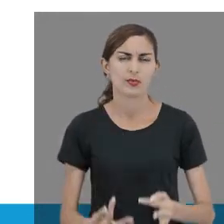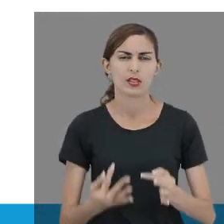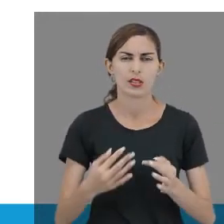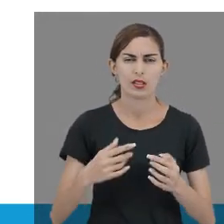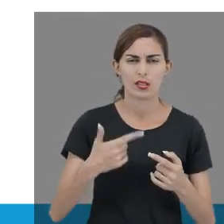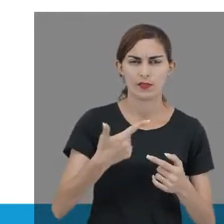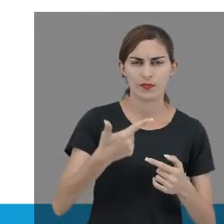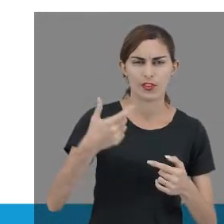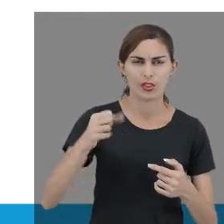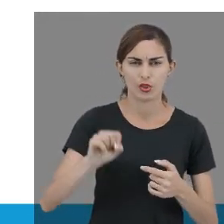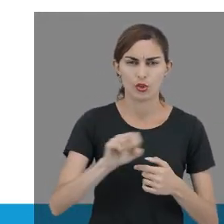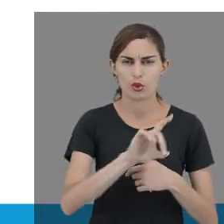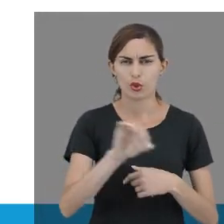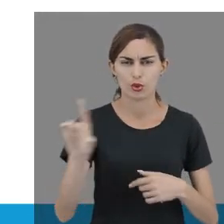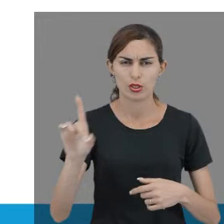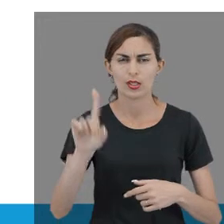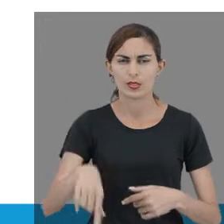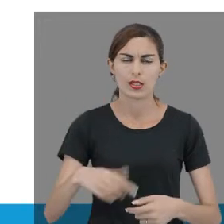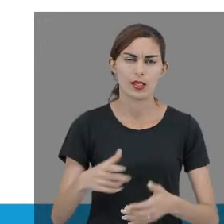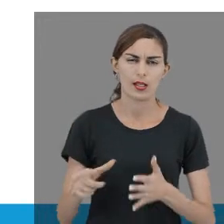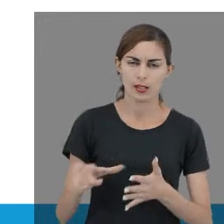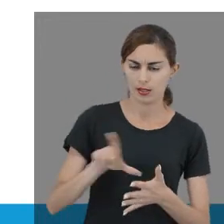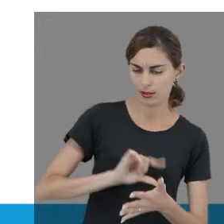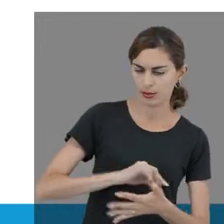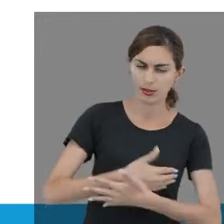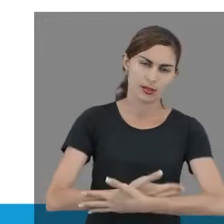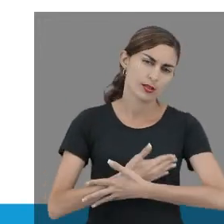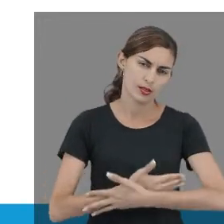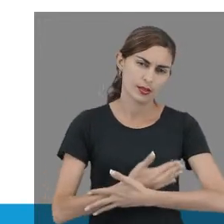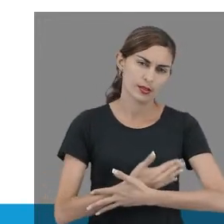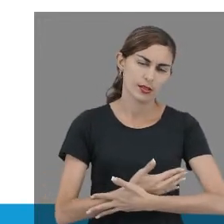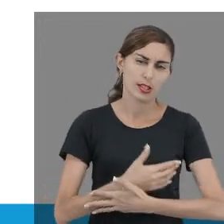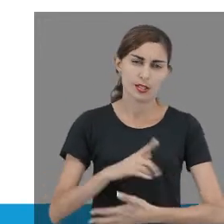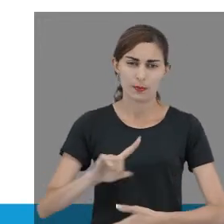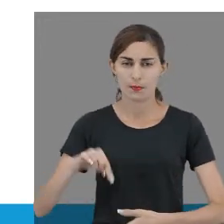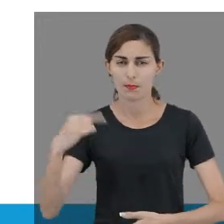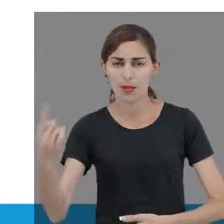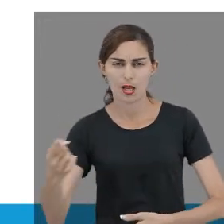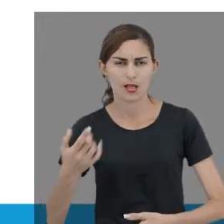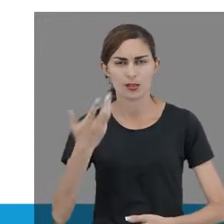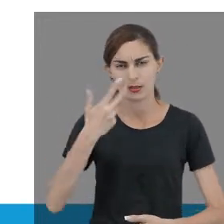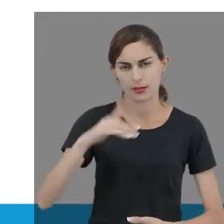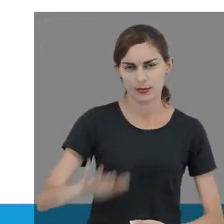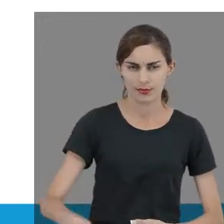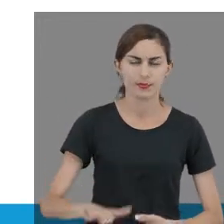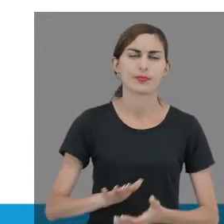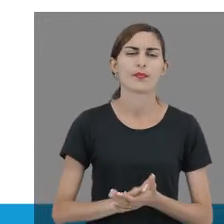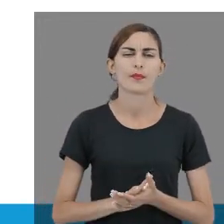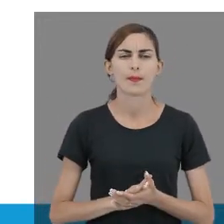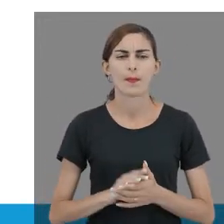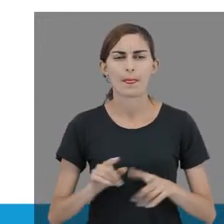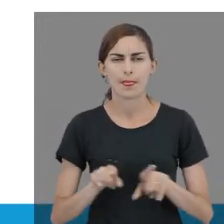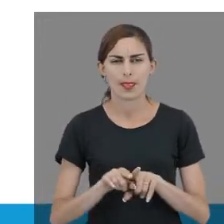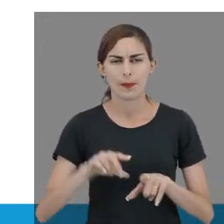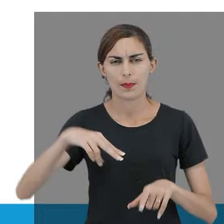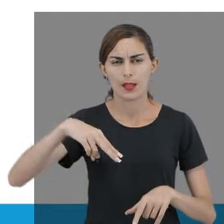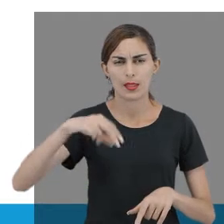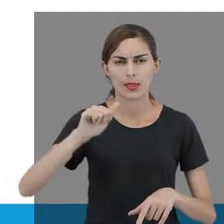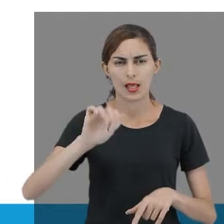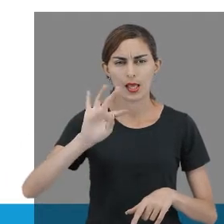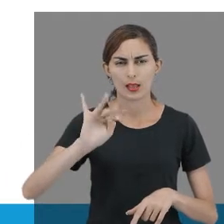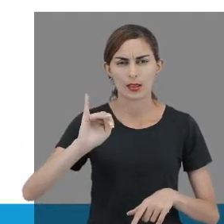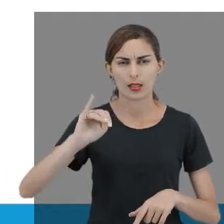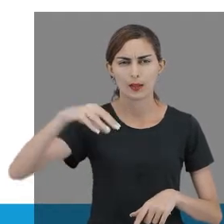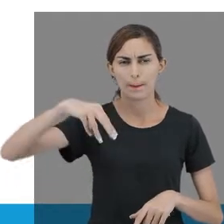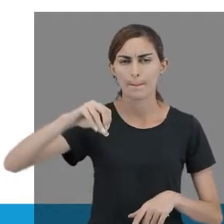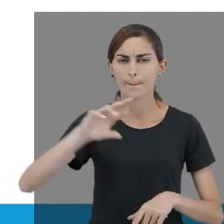28 dias, é recém-nascido. Se tem mais de 28 dias até 9 anos, é criança. Natimorto é o óbito fetal. Ele é considerado